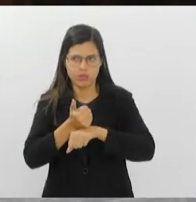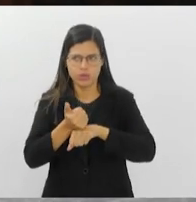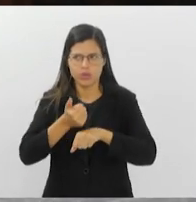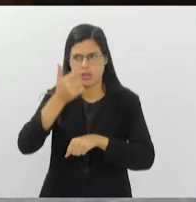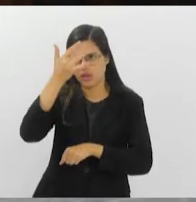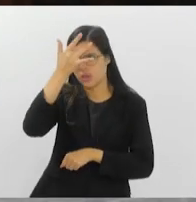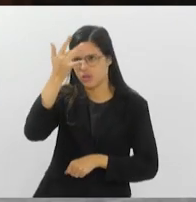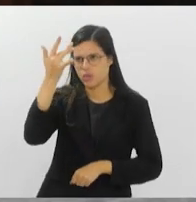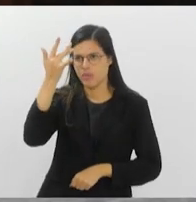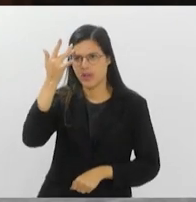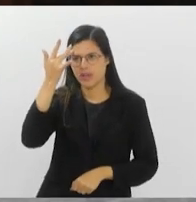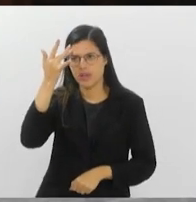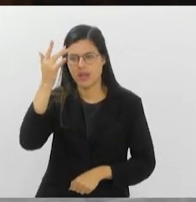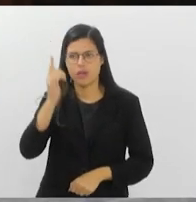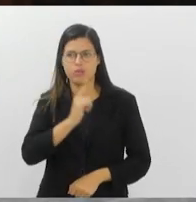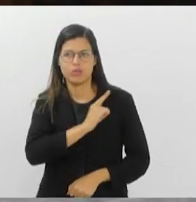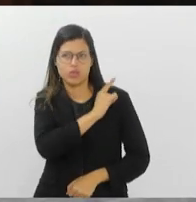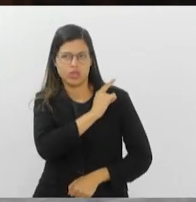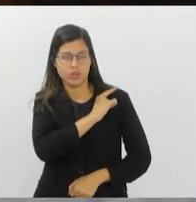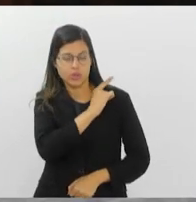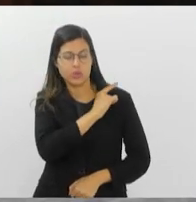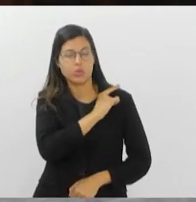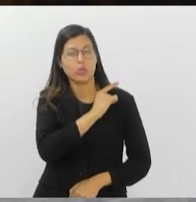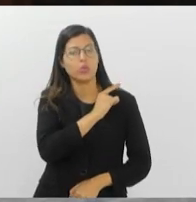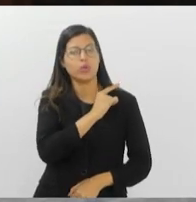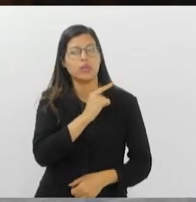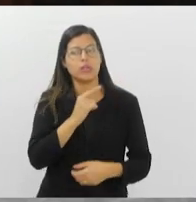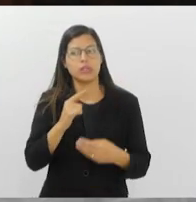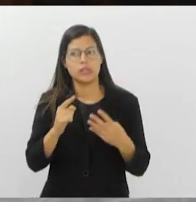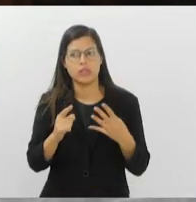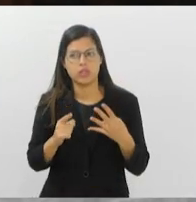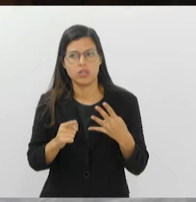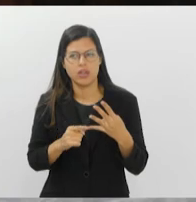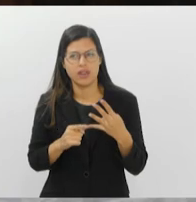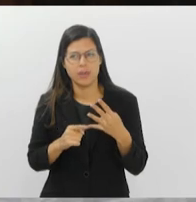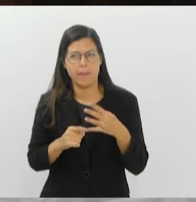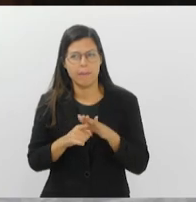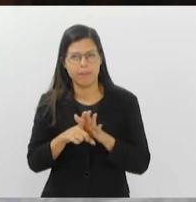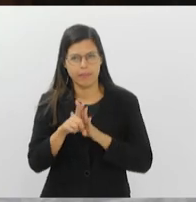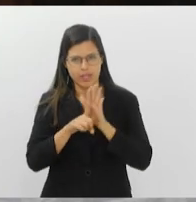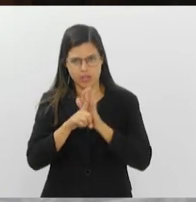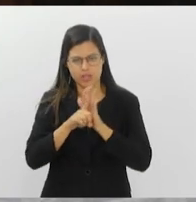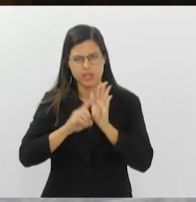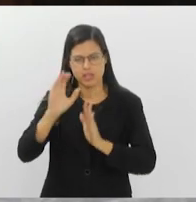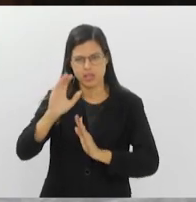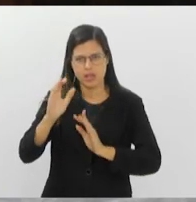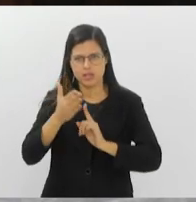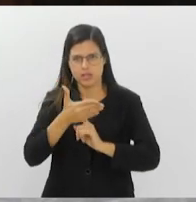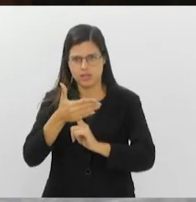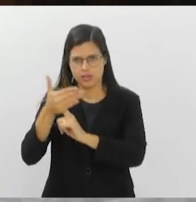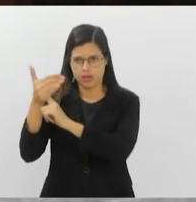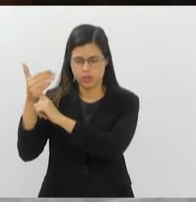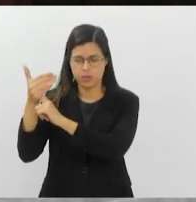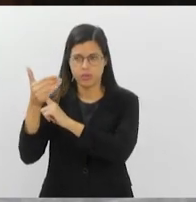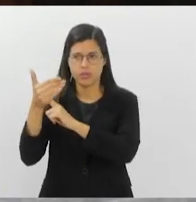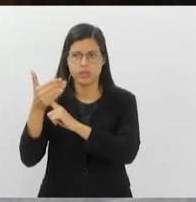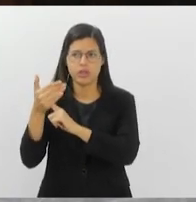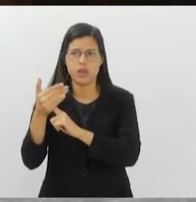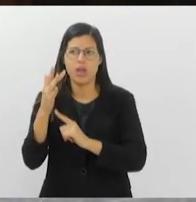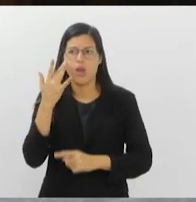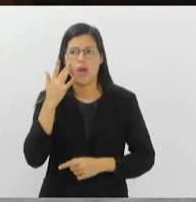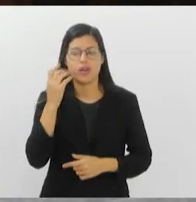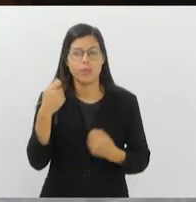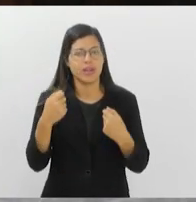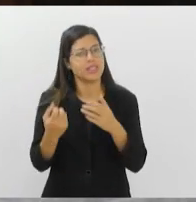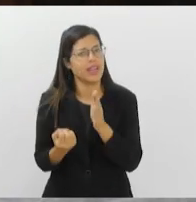mental, gestores e pesquisas, né, ciência e tecnologia. E eu acho que a gente